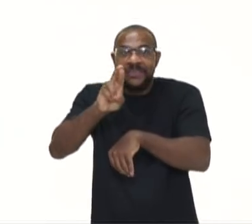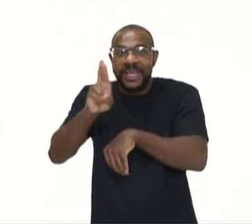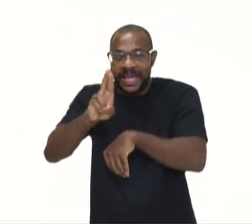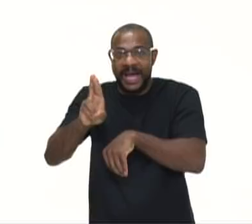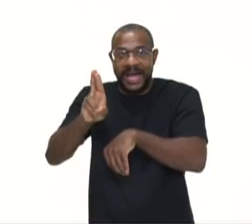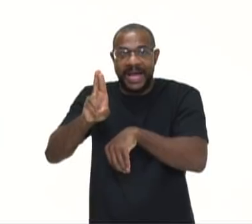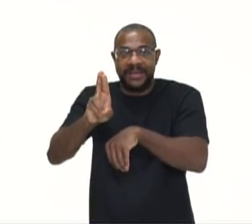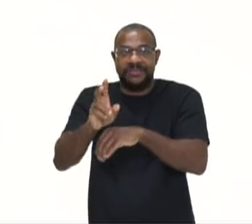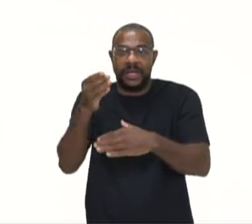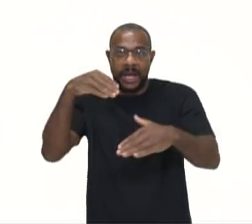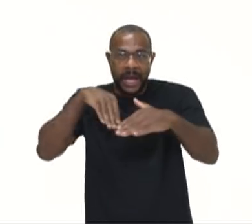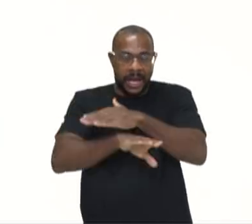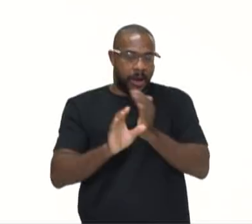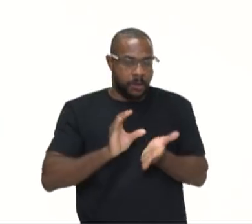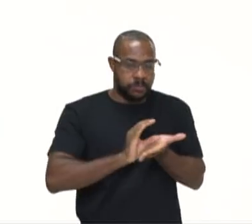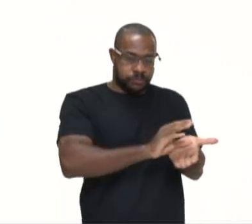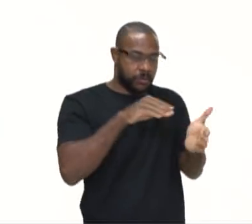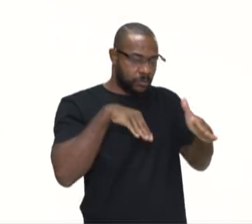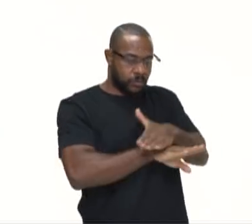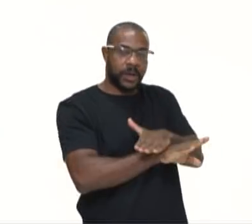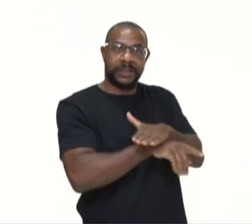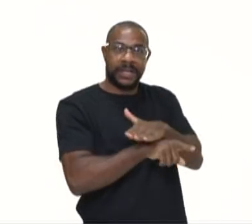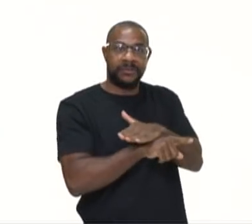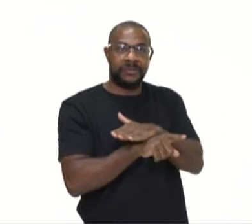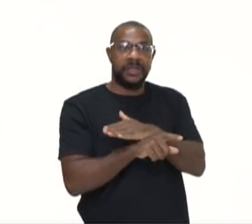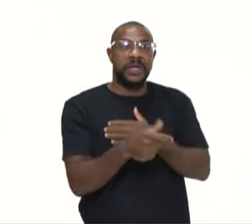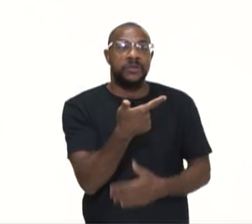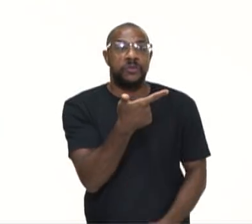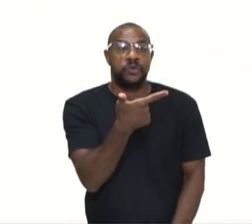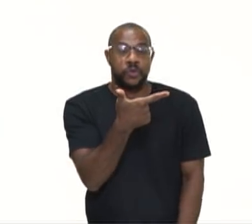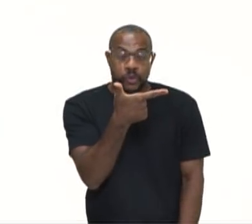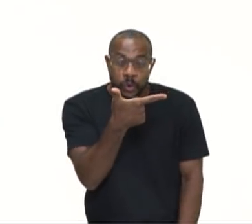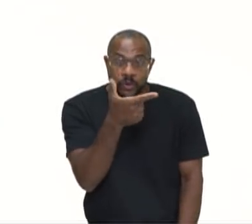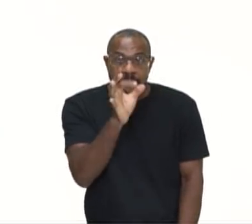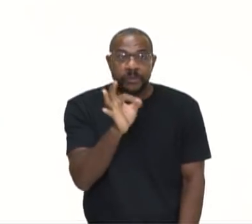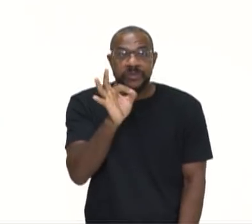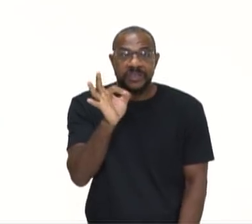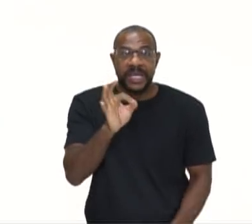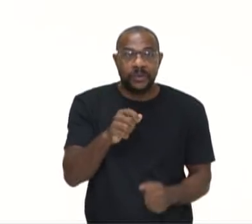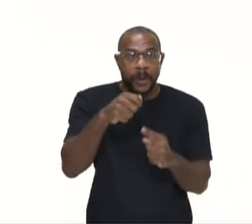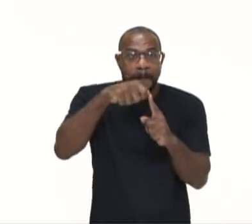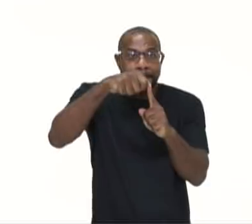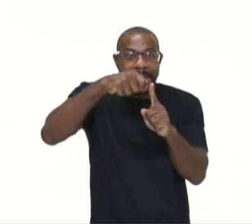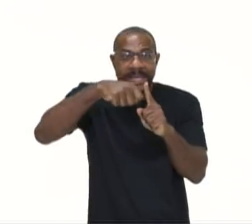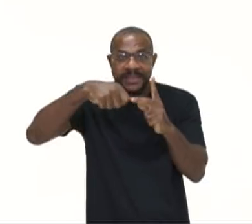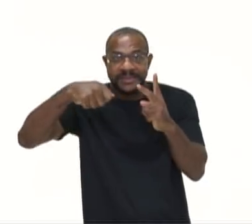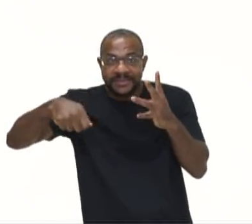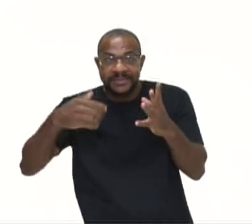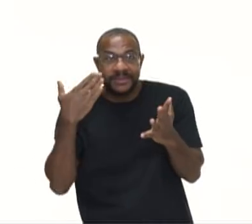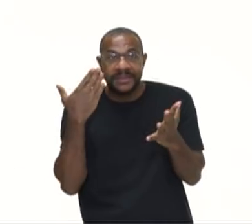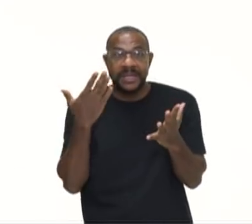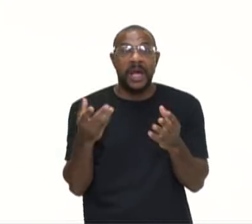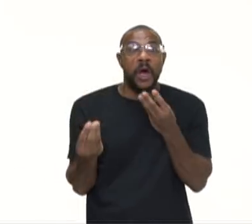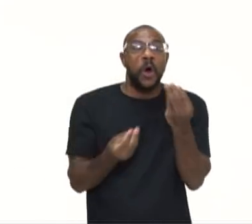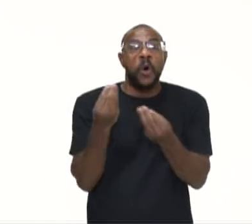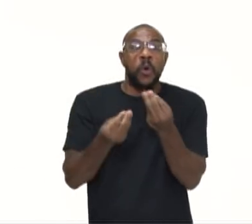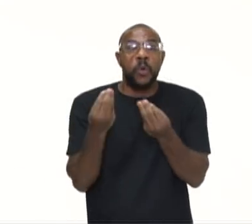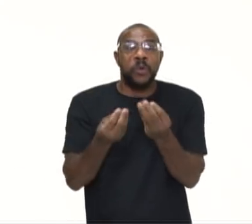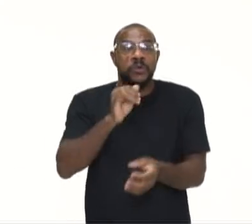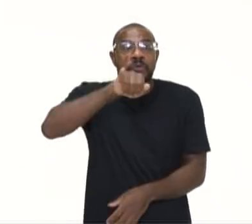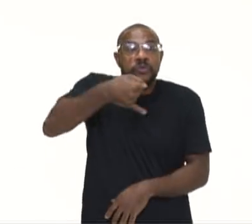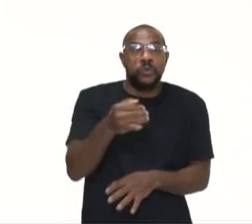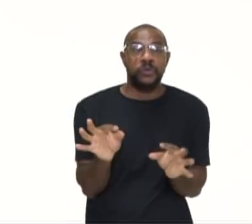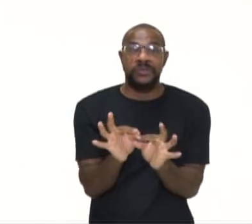de 2% ao mês no regime de juros simples, vamos representar a função